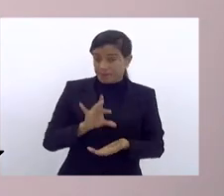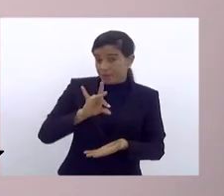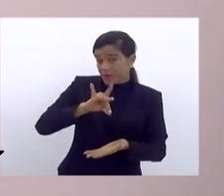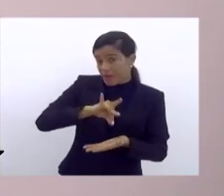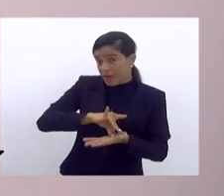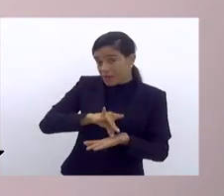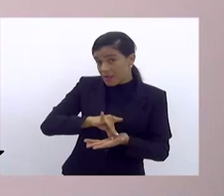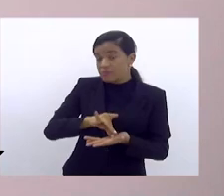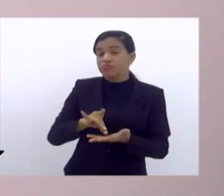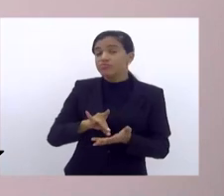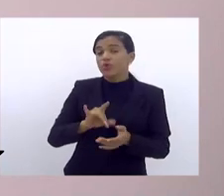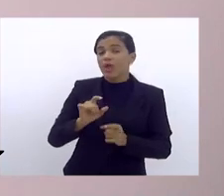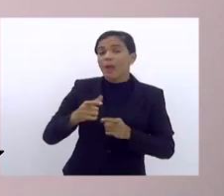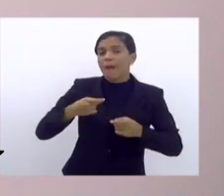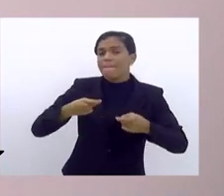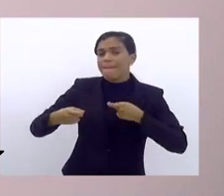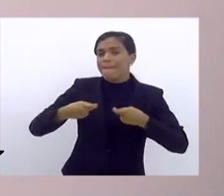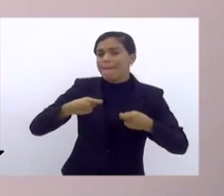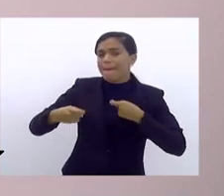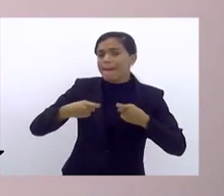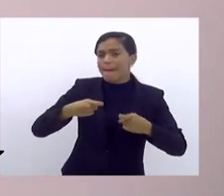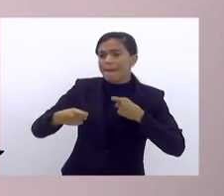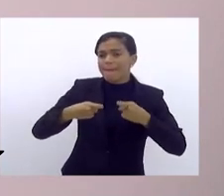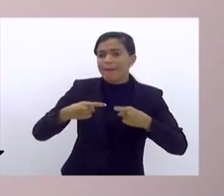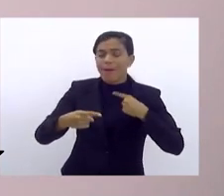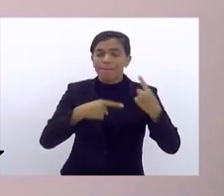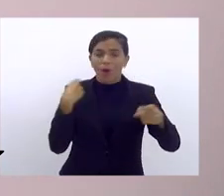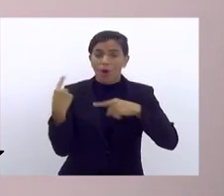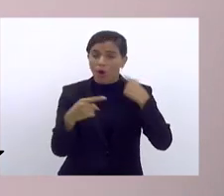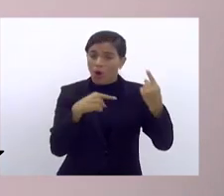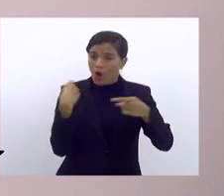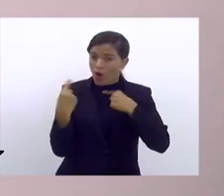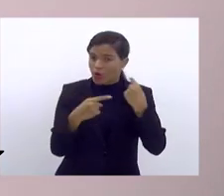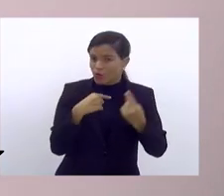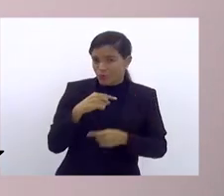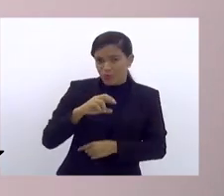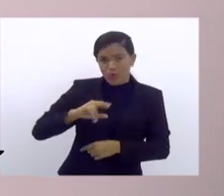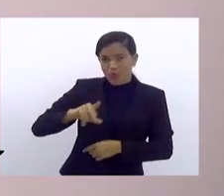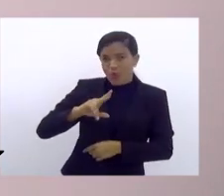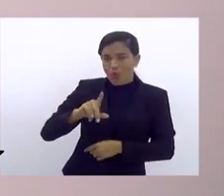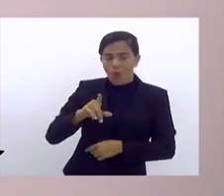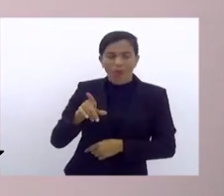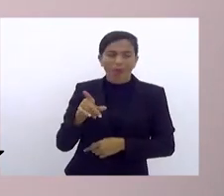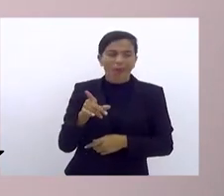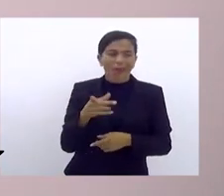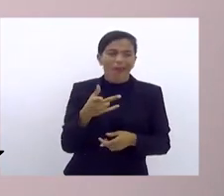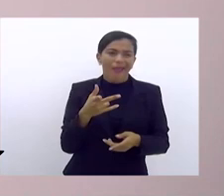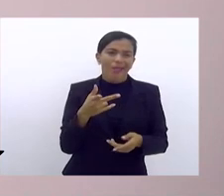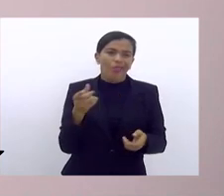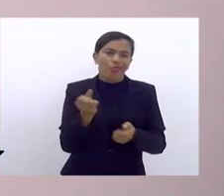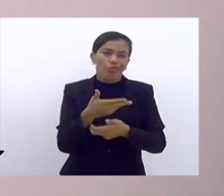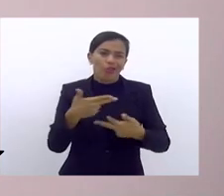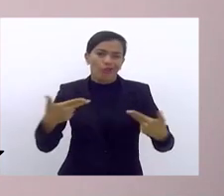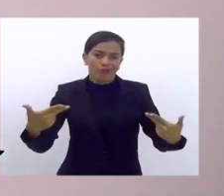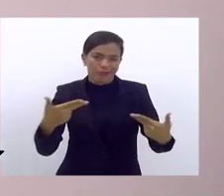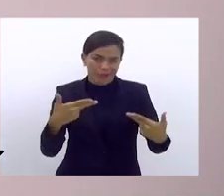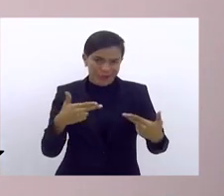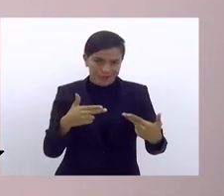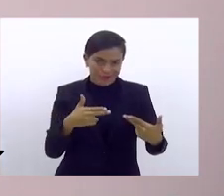tiroteios e mortes não são um fato excepcional no dia a dia de muitas comunidades pobres